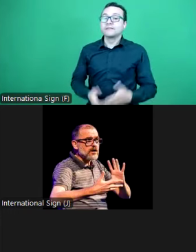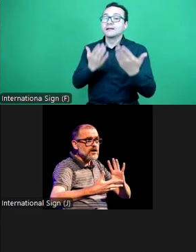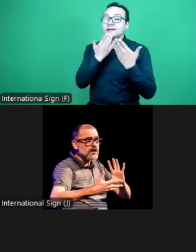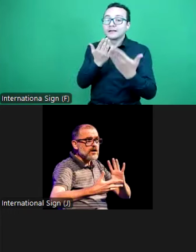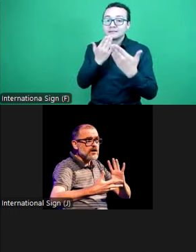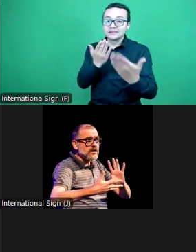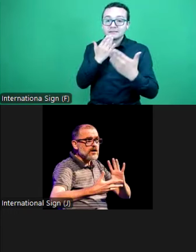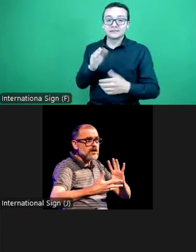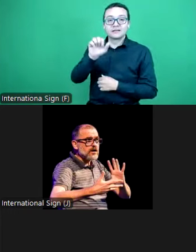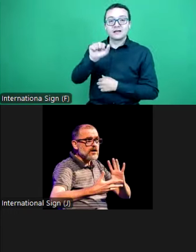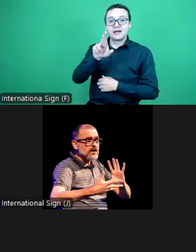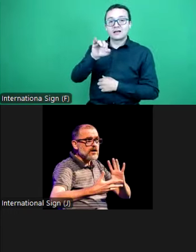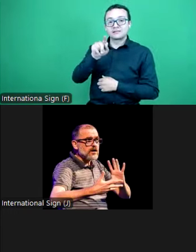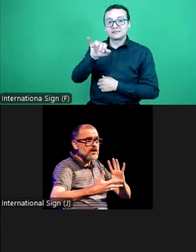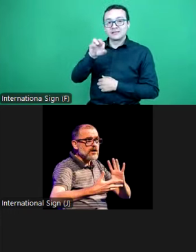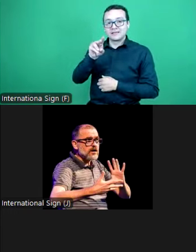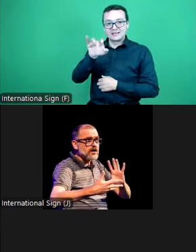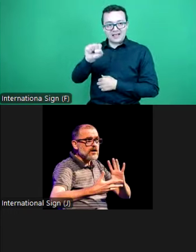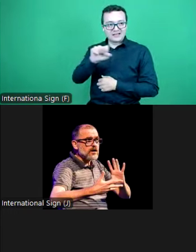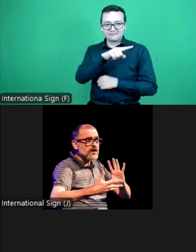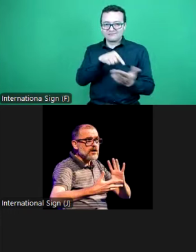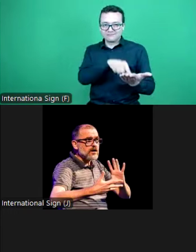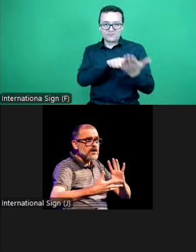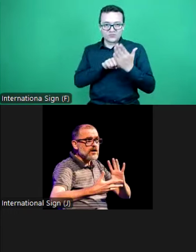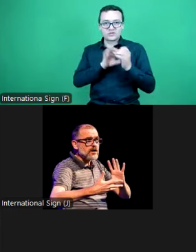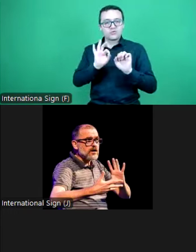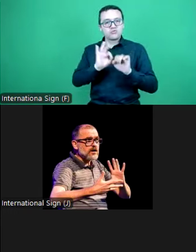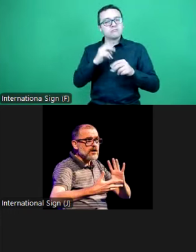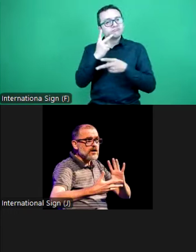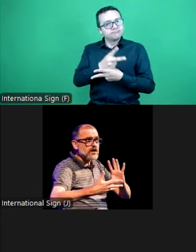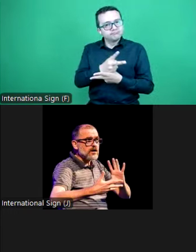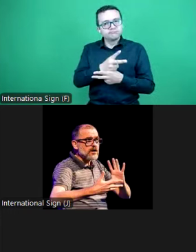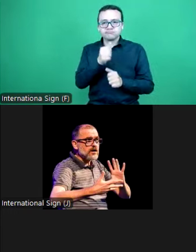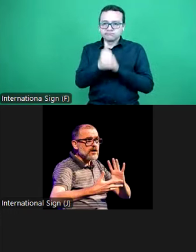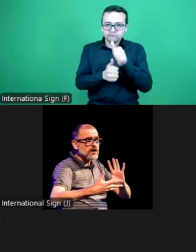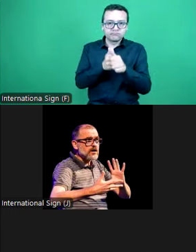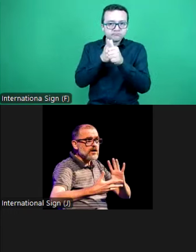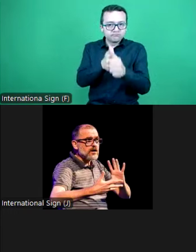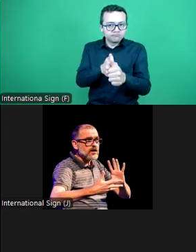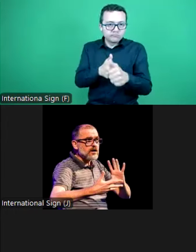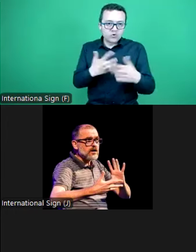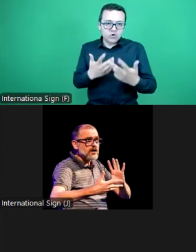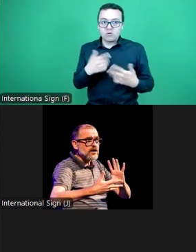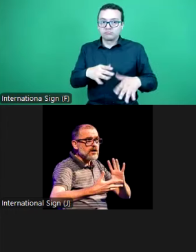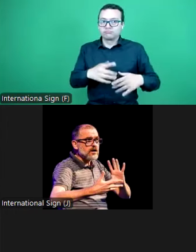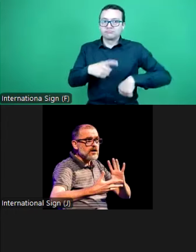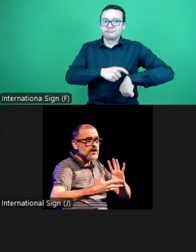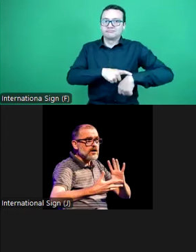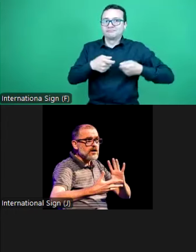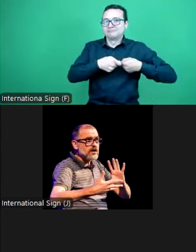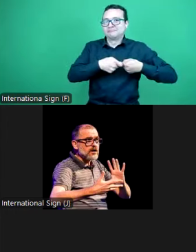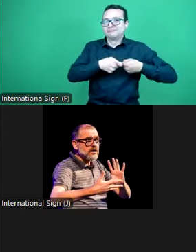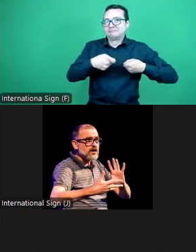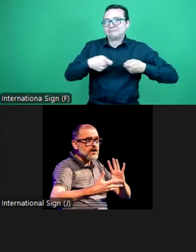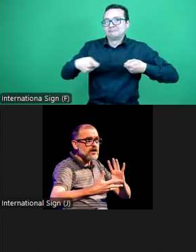nesta apresentação. Muito obrigado, Aristides. Você colocou a perspectiva dos cuidados integrados e de rede. E